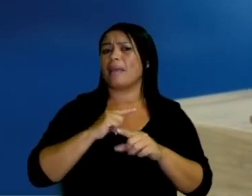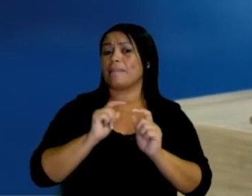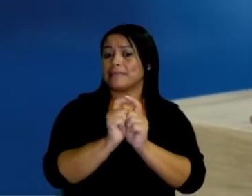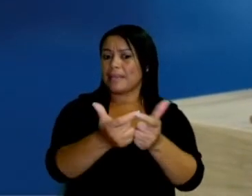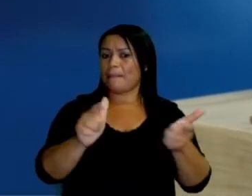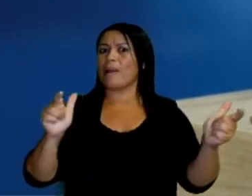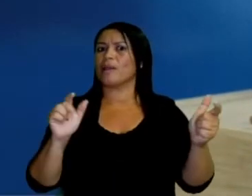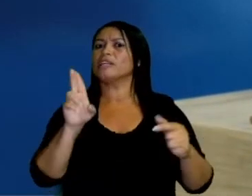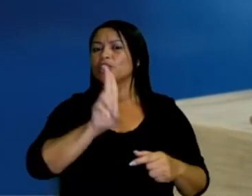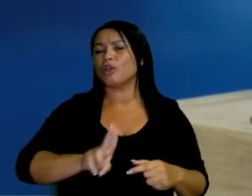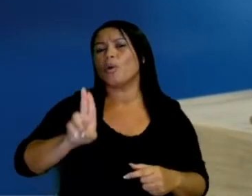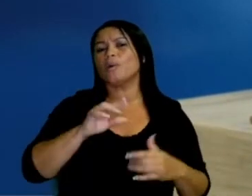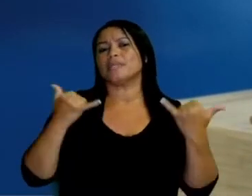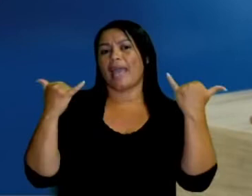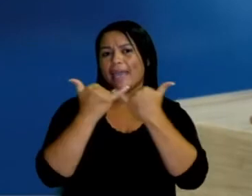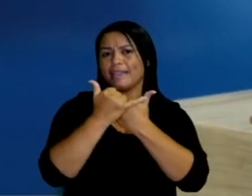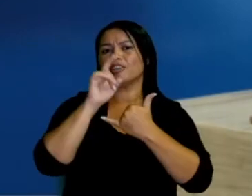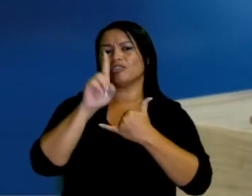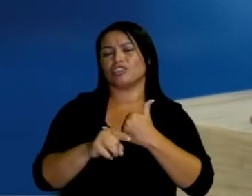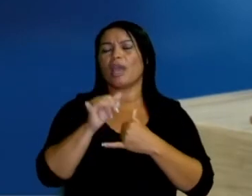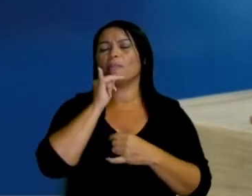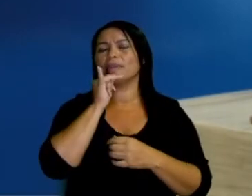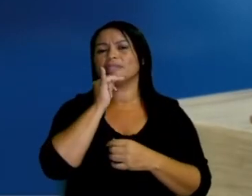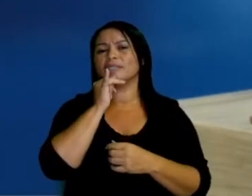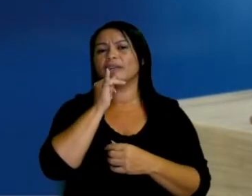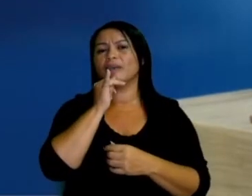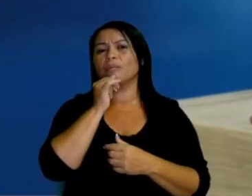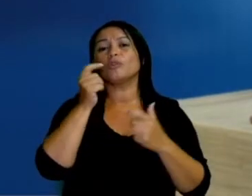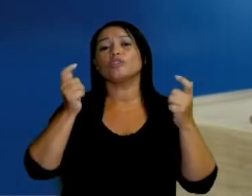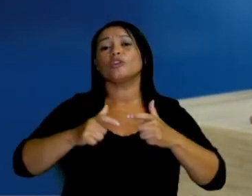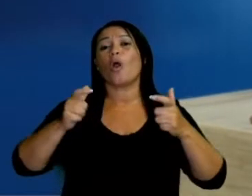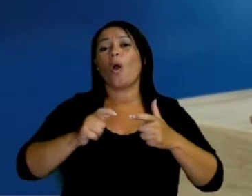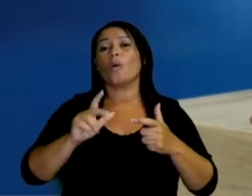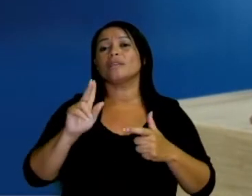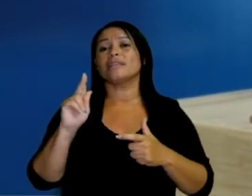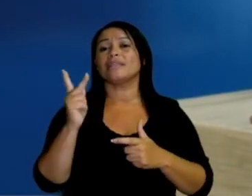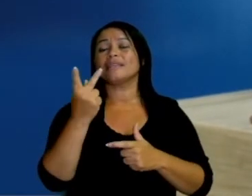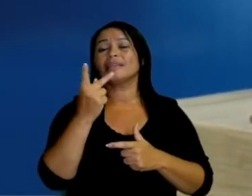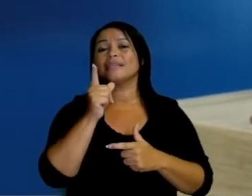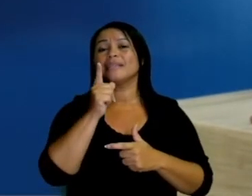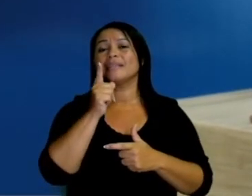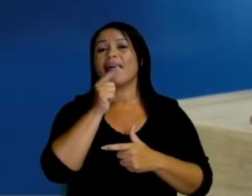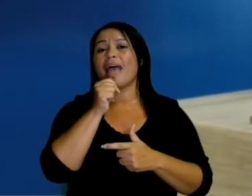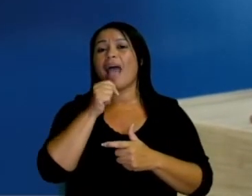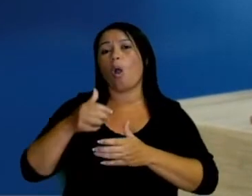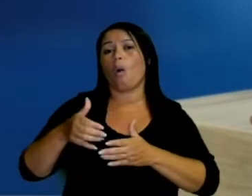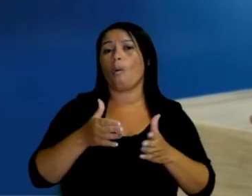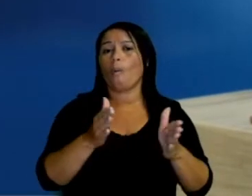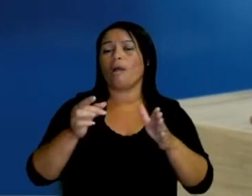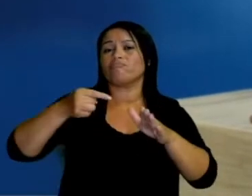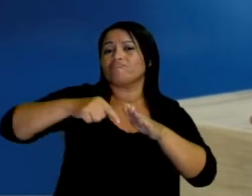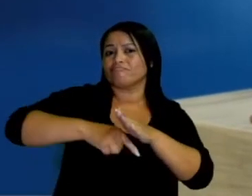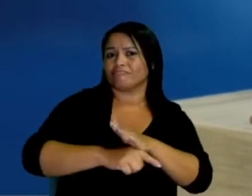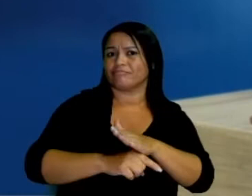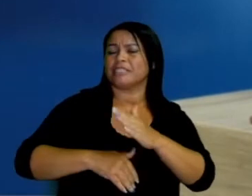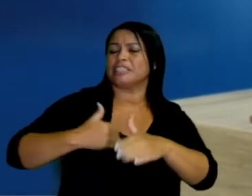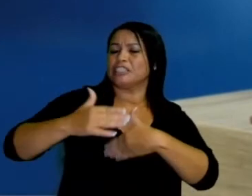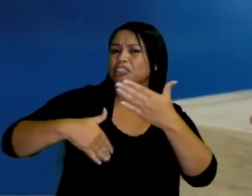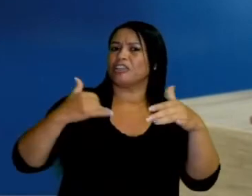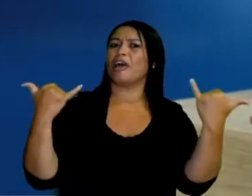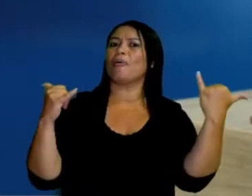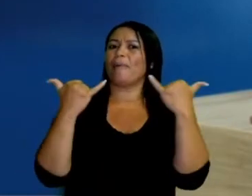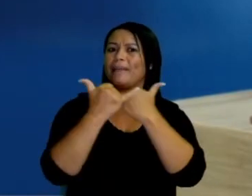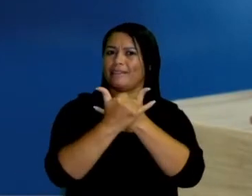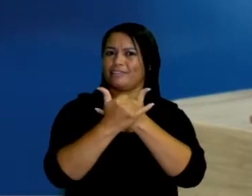gente utiliza em nosso território é proveniente, né, das usinas hidroelétricas, ou seja, usinas que geram energia